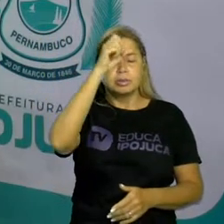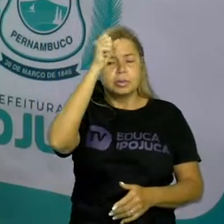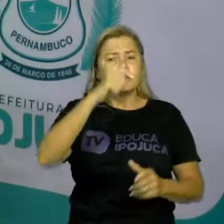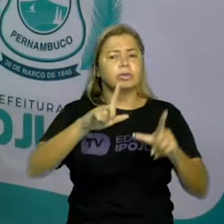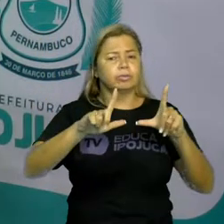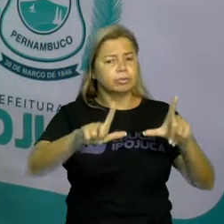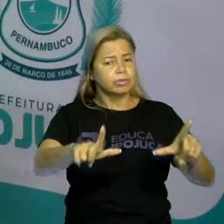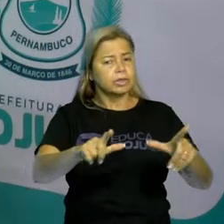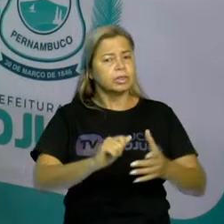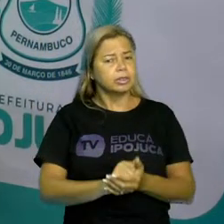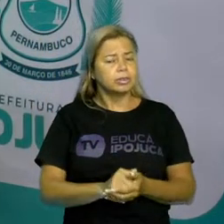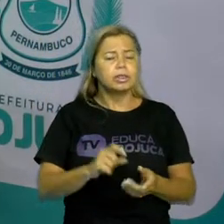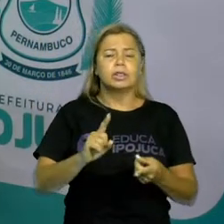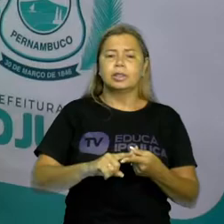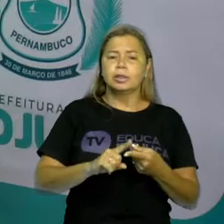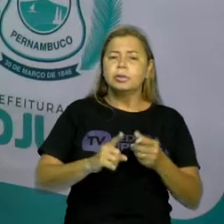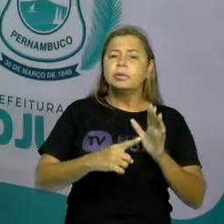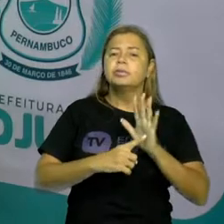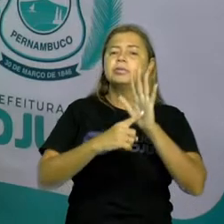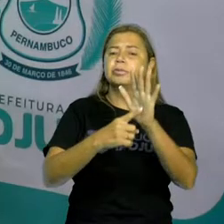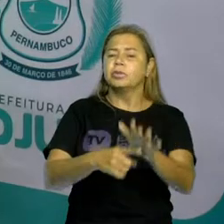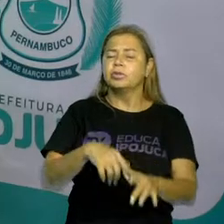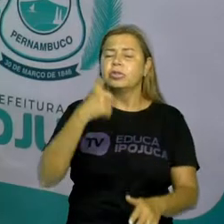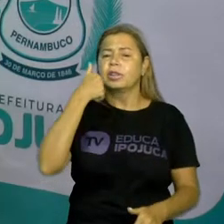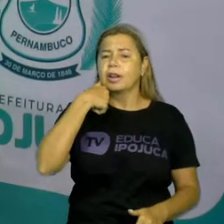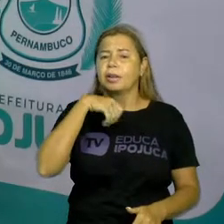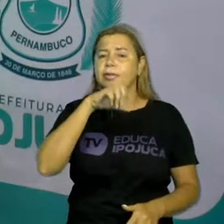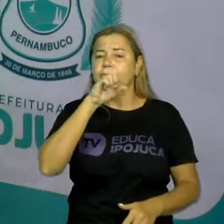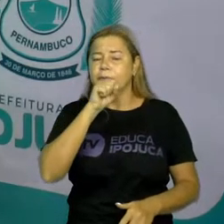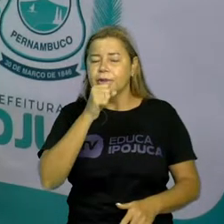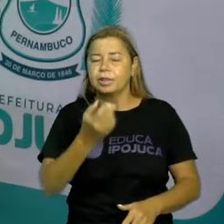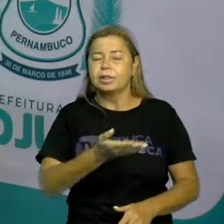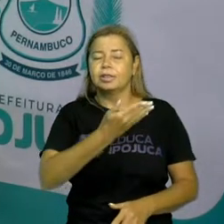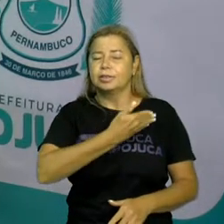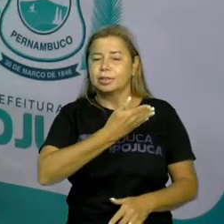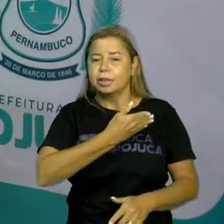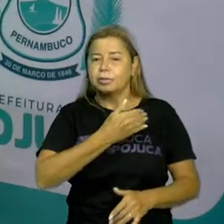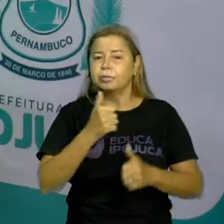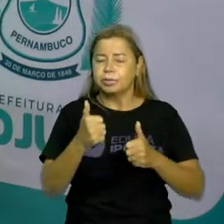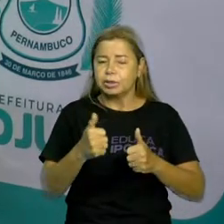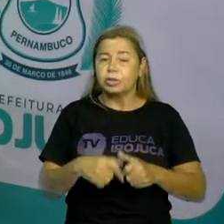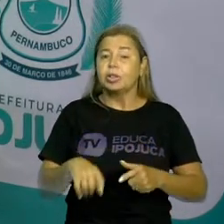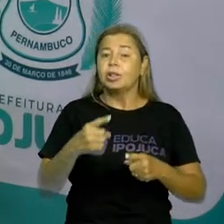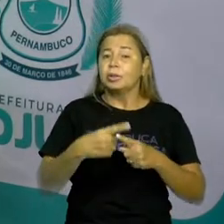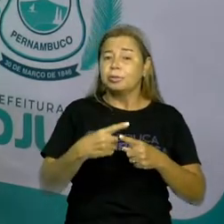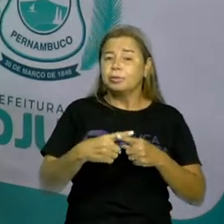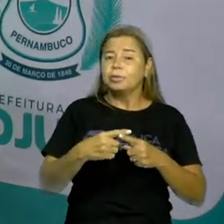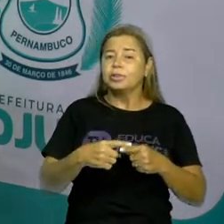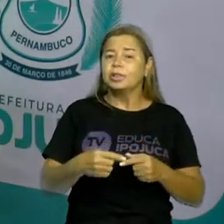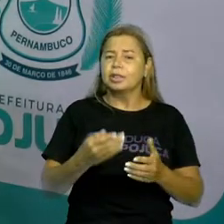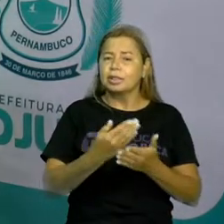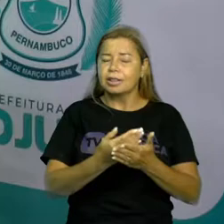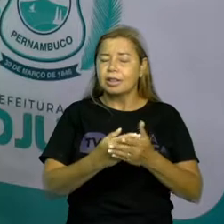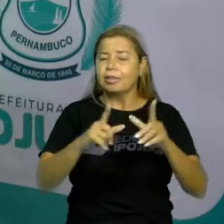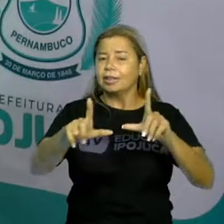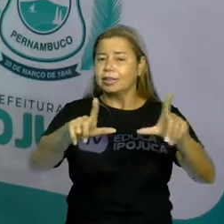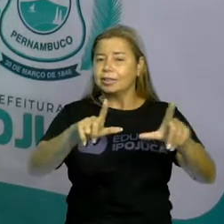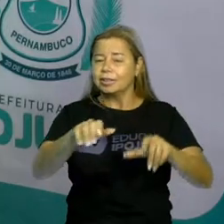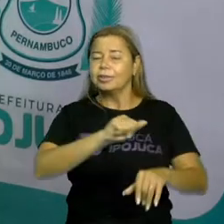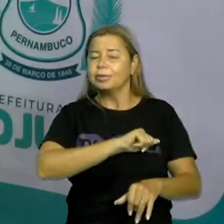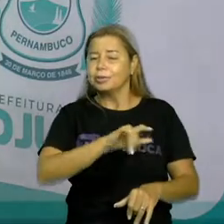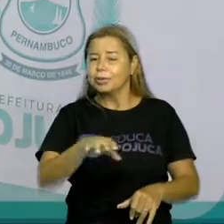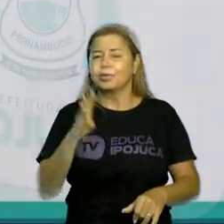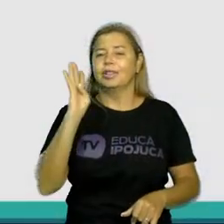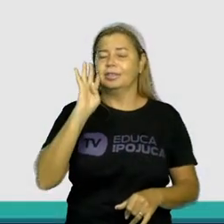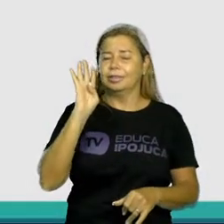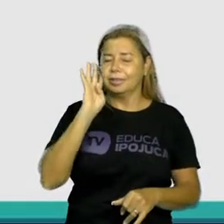né? Que as nossas aulas da TV Ipujuca, ela é bem legal, né? Nossa aula de matemática de hoje,